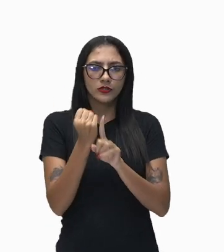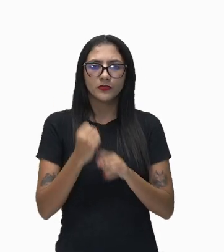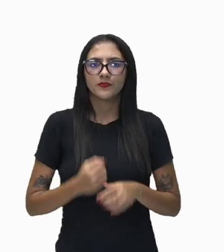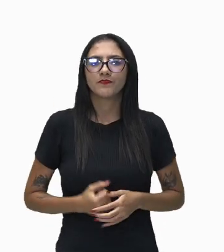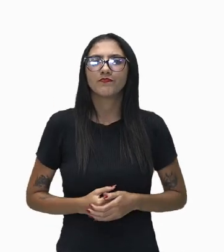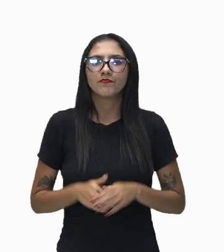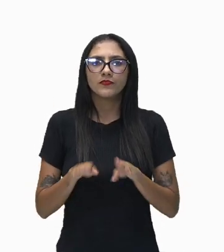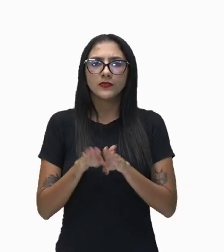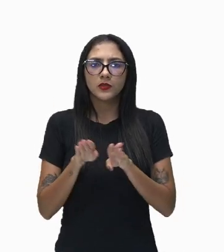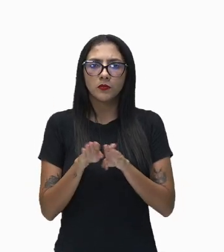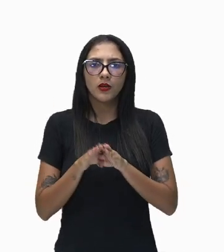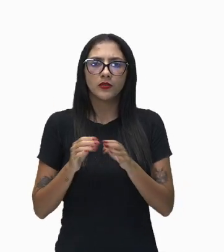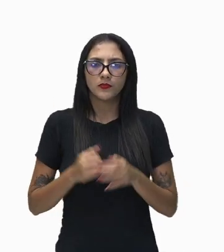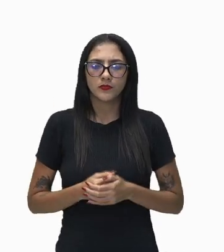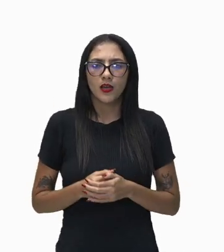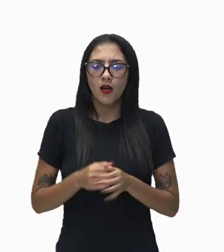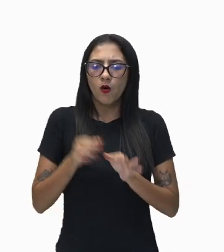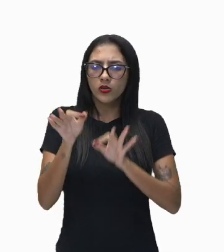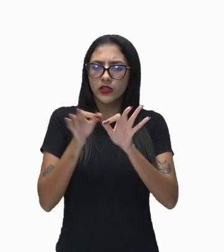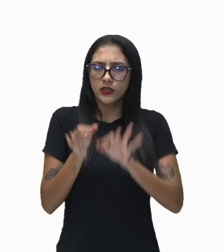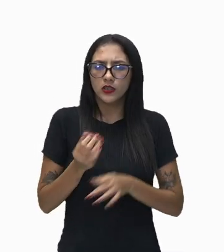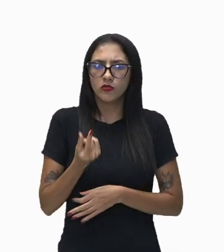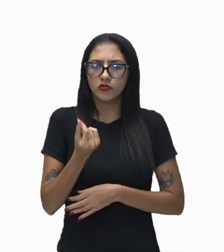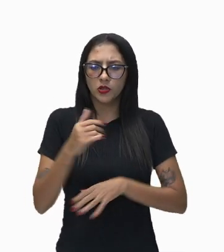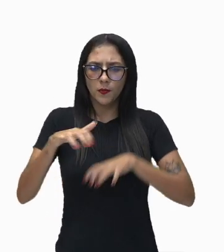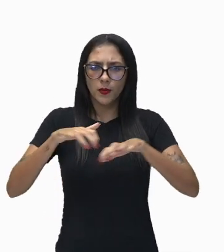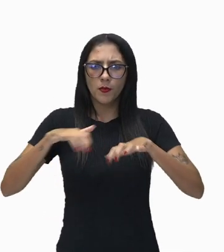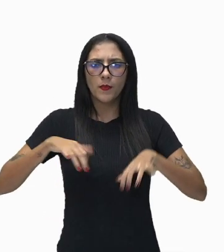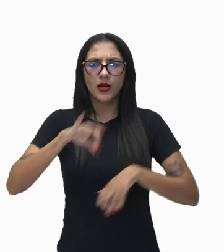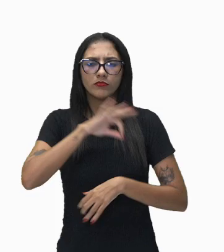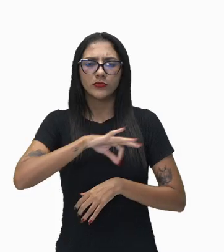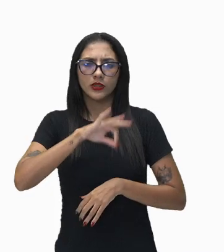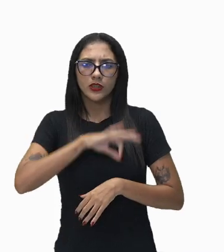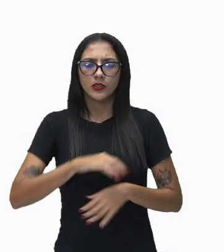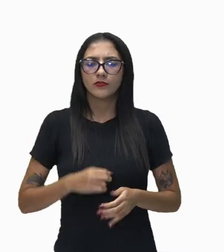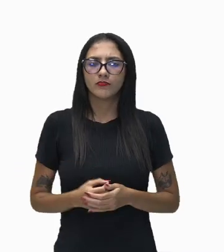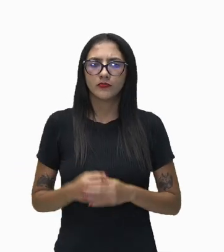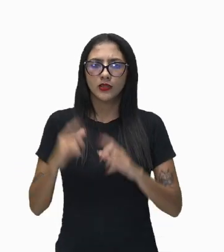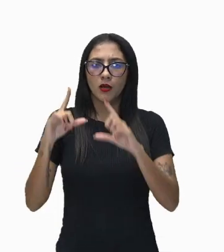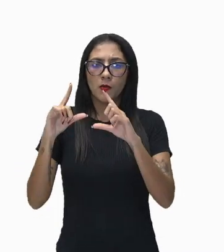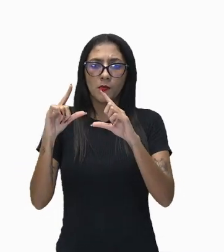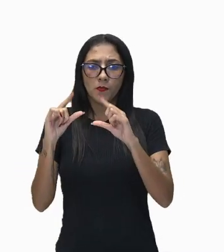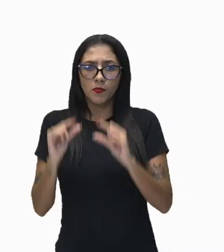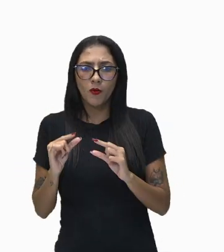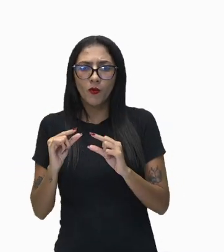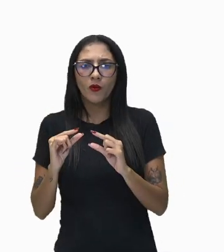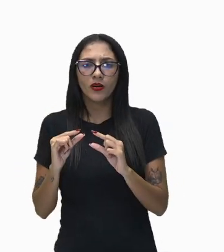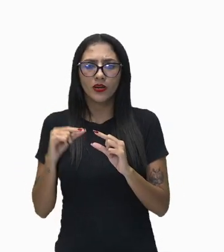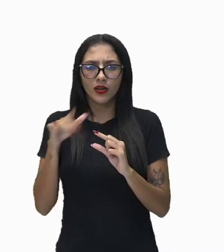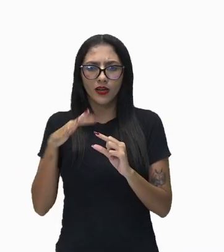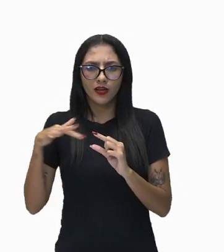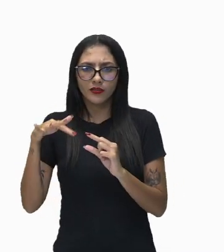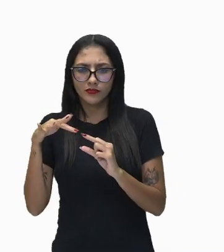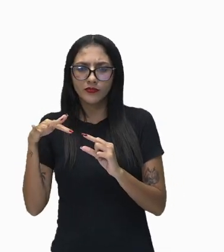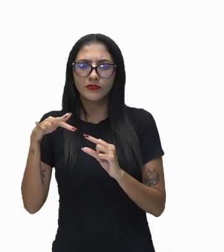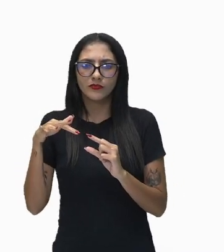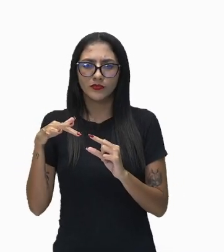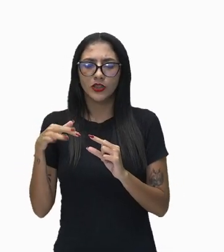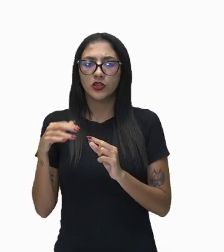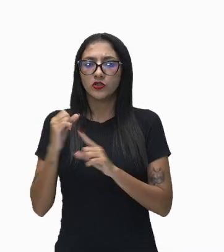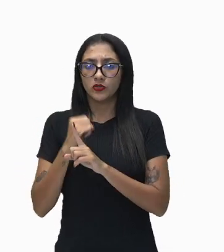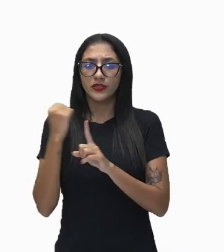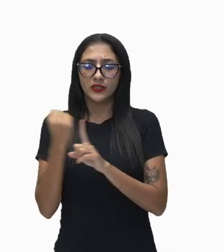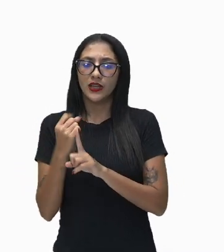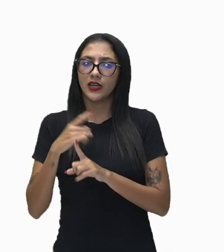renda era muito concentrada, com uma pequena parcela da população concentrando a maior parte da riqueza. Isso limitava